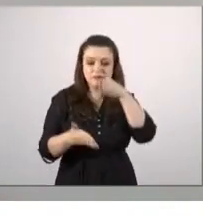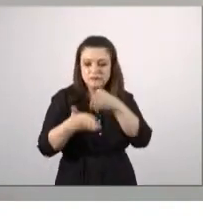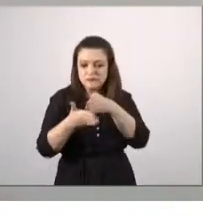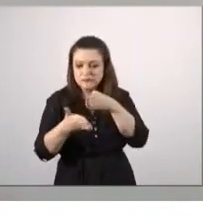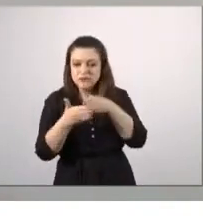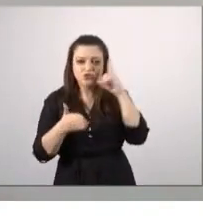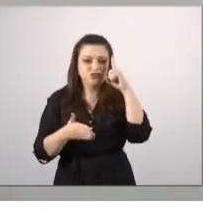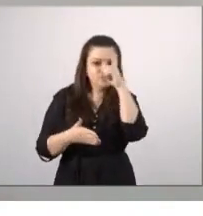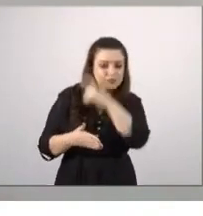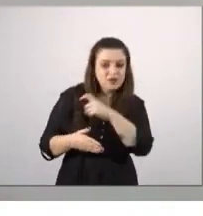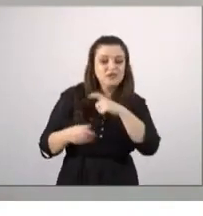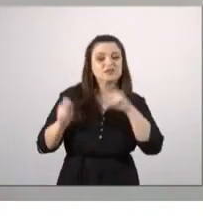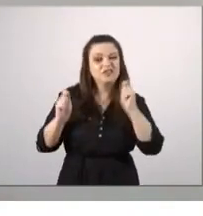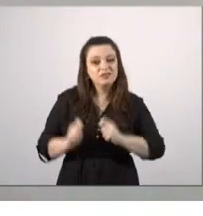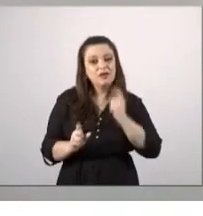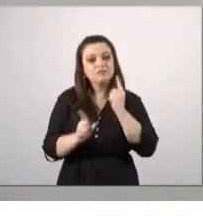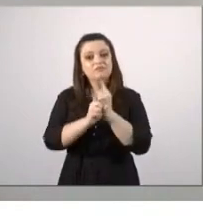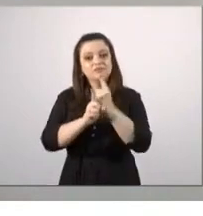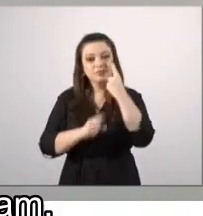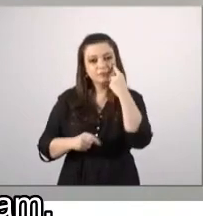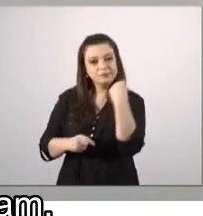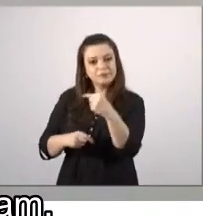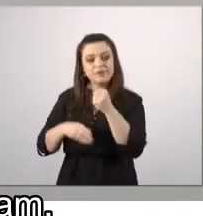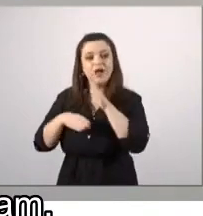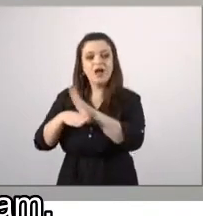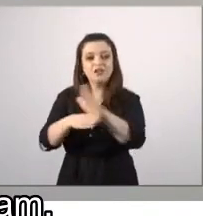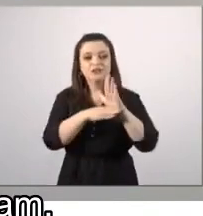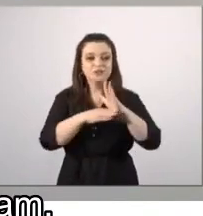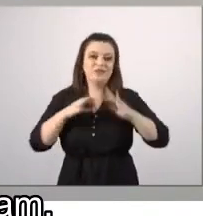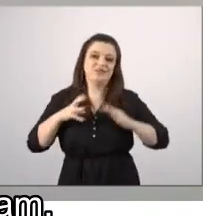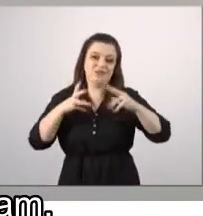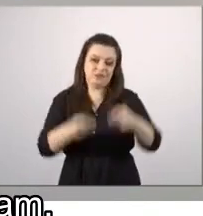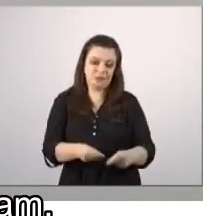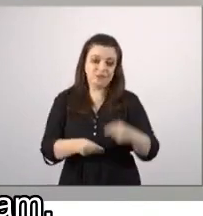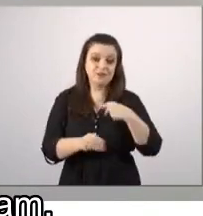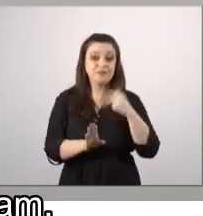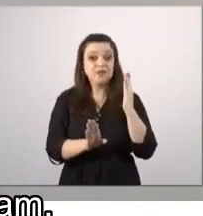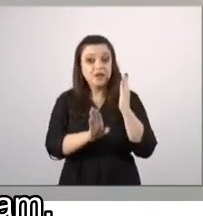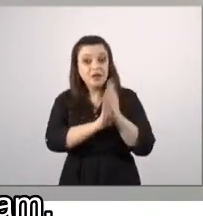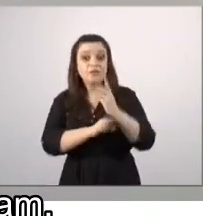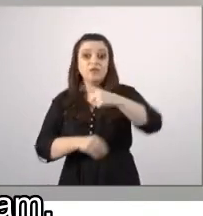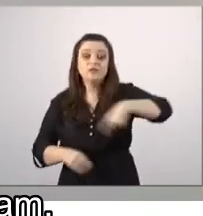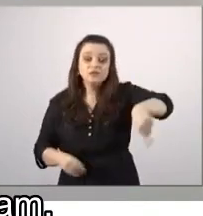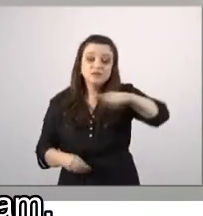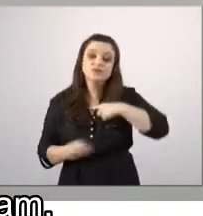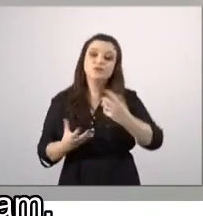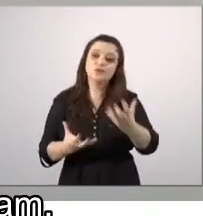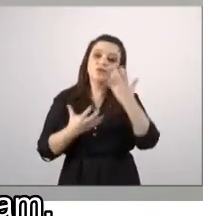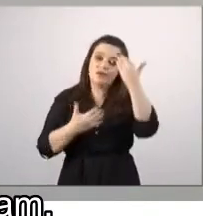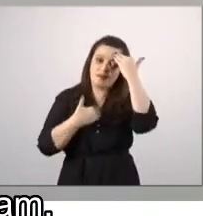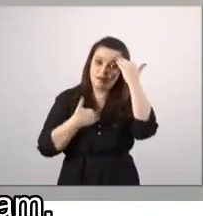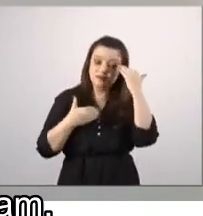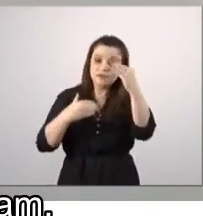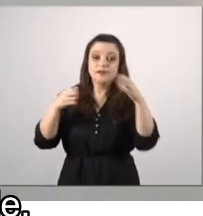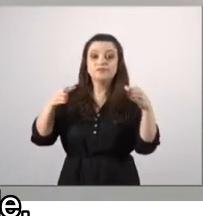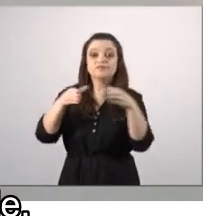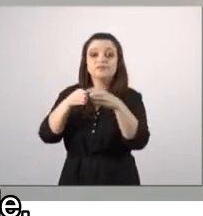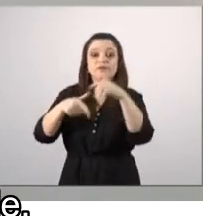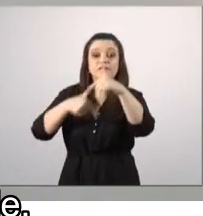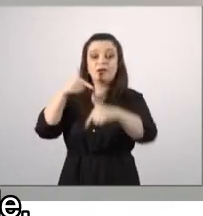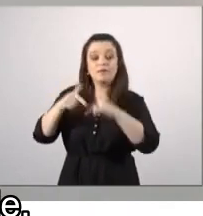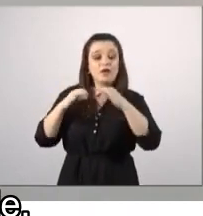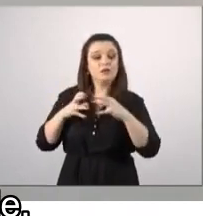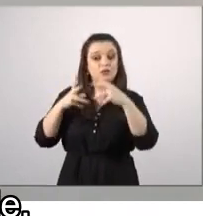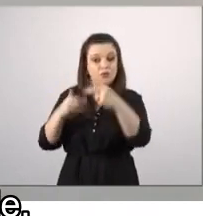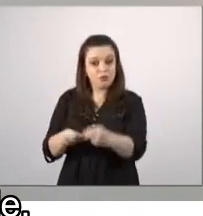as soluções que ajudem a todos. E é por isso que gostaríamos muito de agradecer a toda a equipe do American Academy, ao